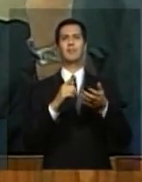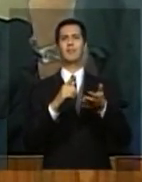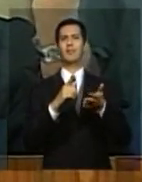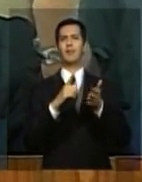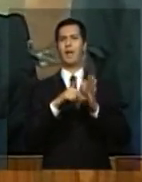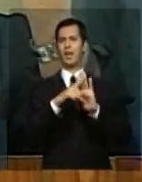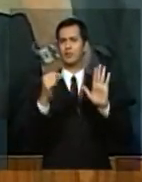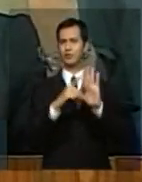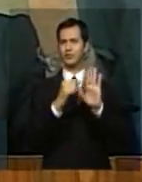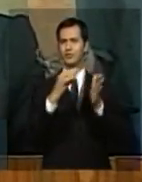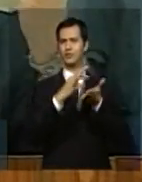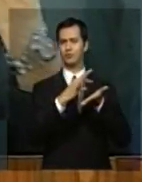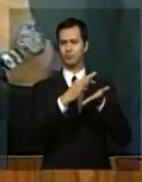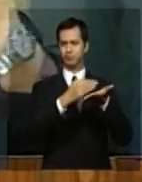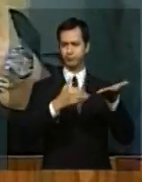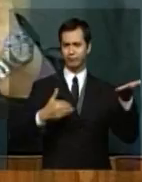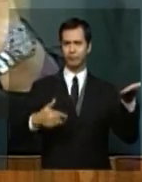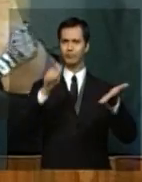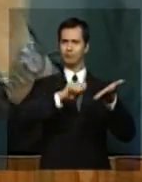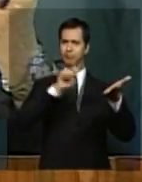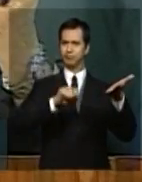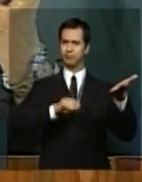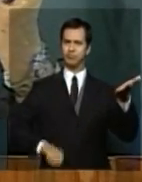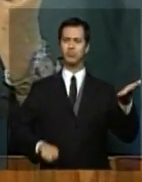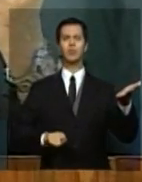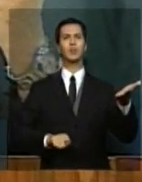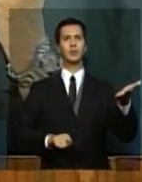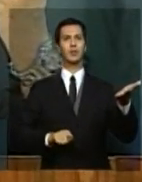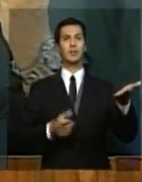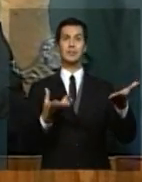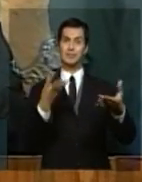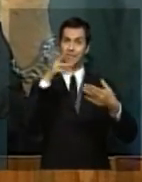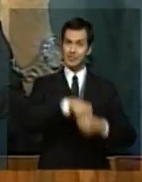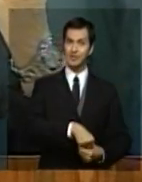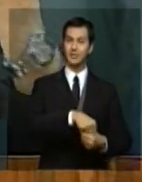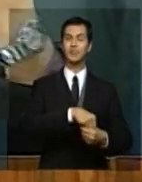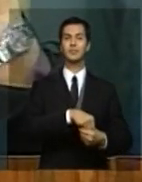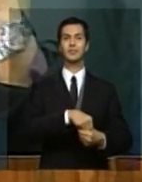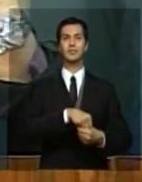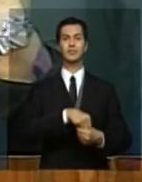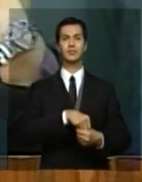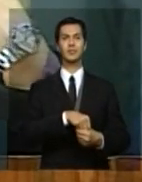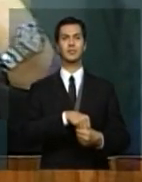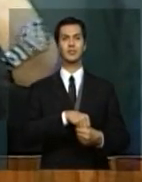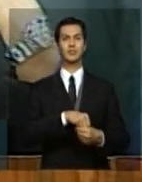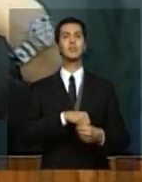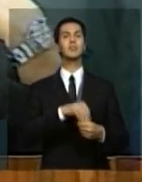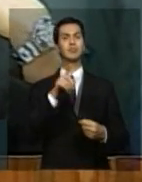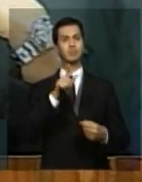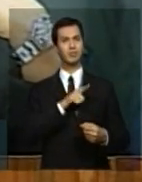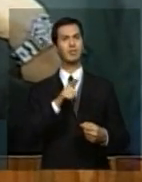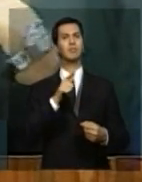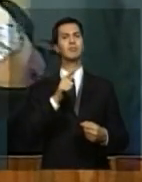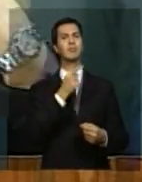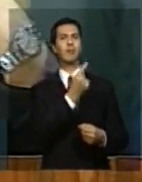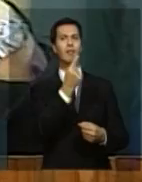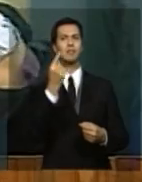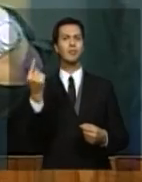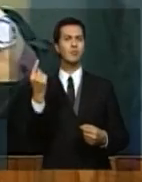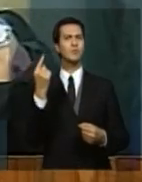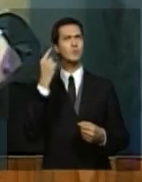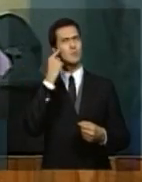científico está sem dúvida nenhuma uma preocupação